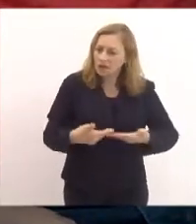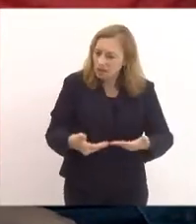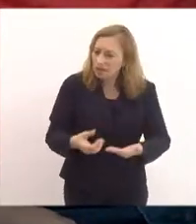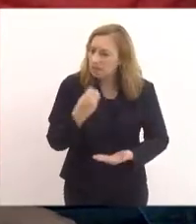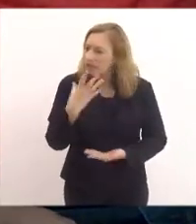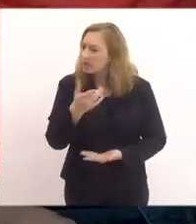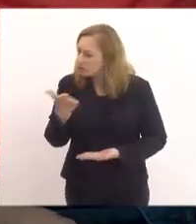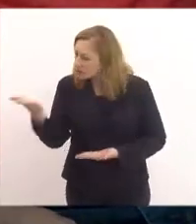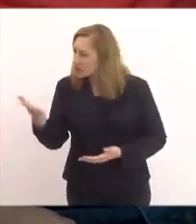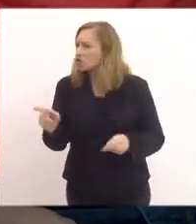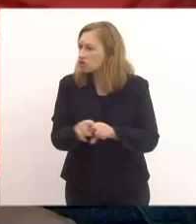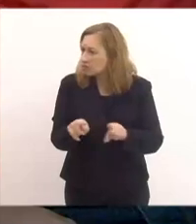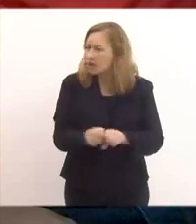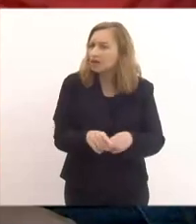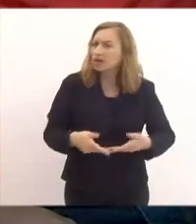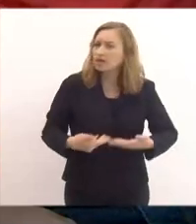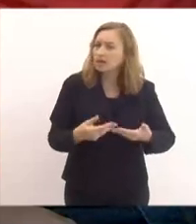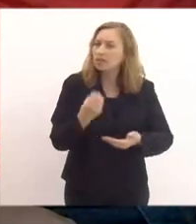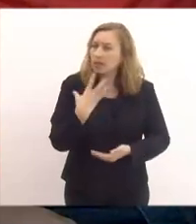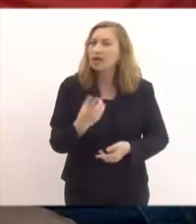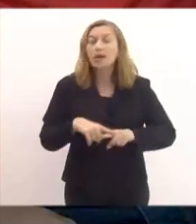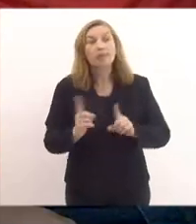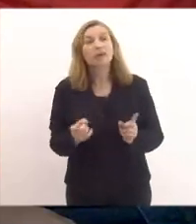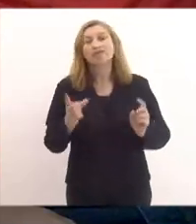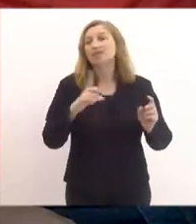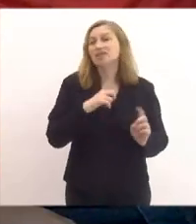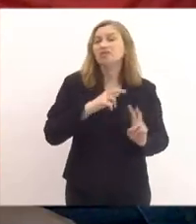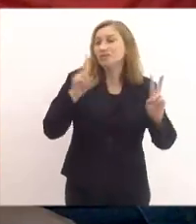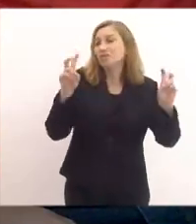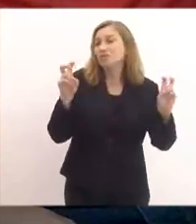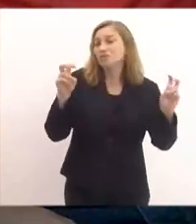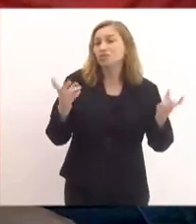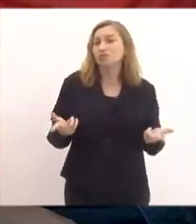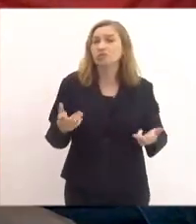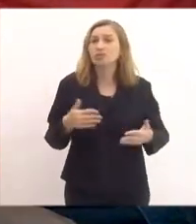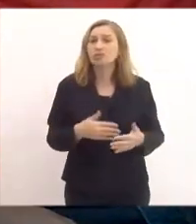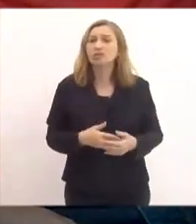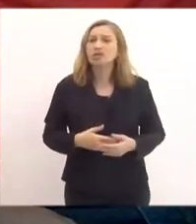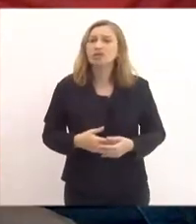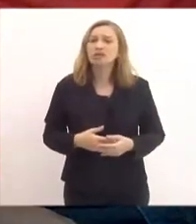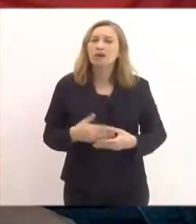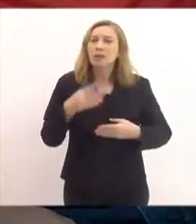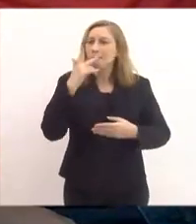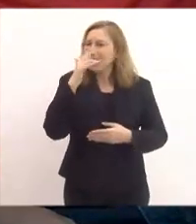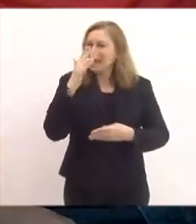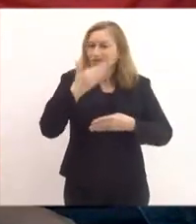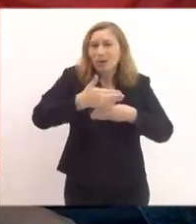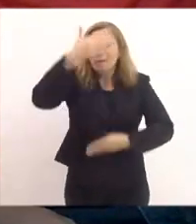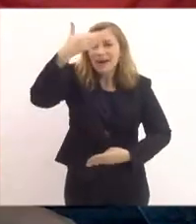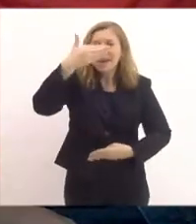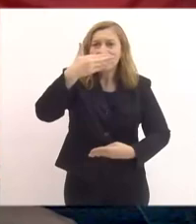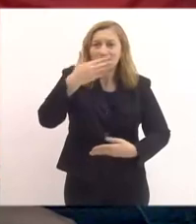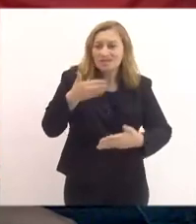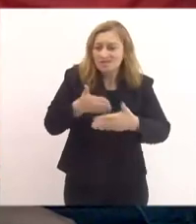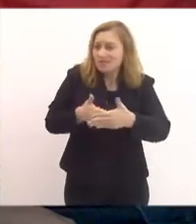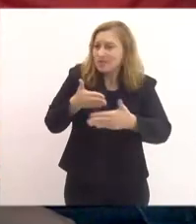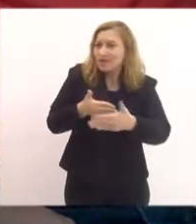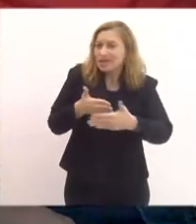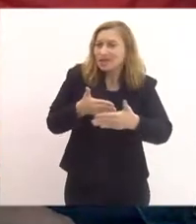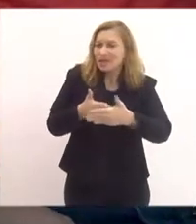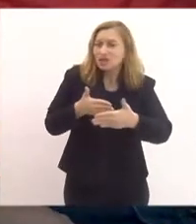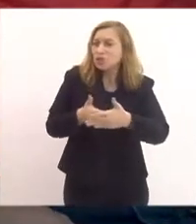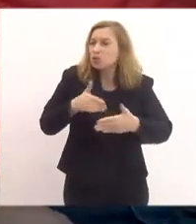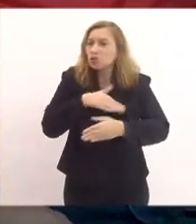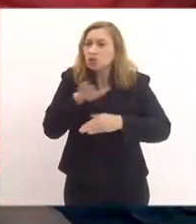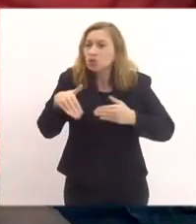vocês nos tratam muito bem. Só que existe uma situação que é um impasse, que é como se fosse uma parede branca. Está todo mundo em frente,